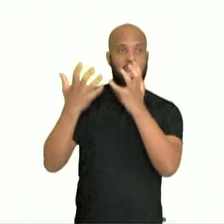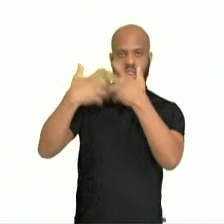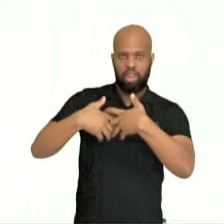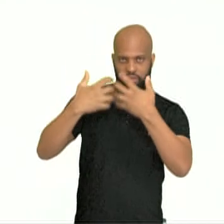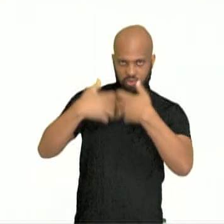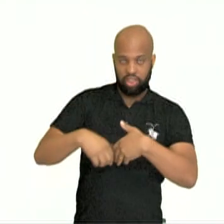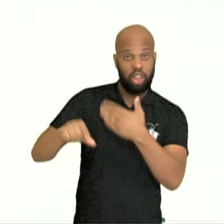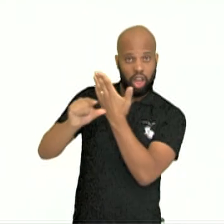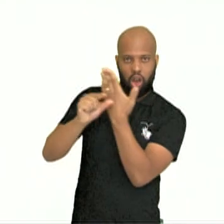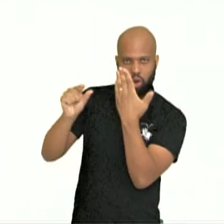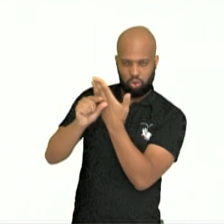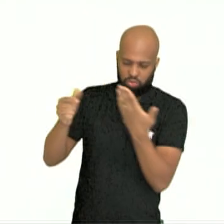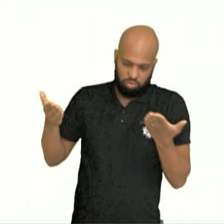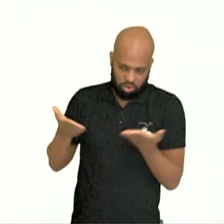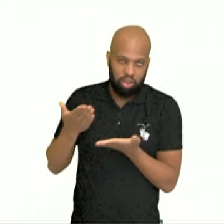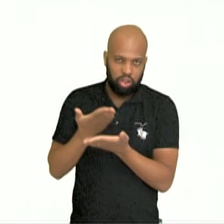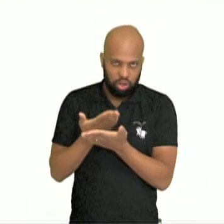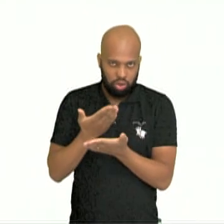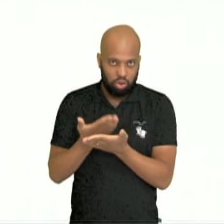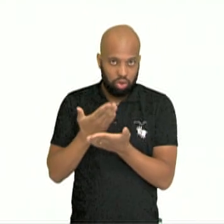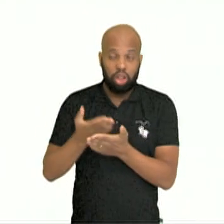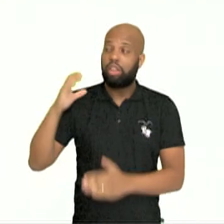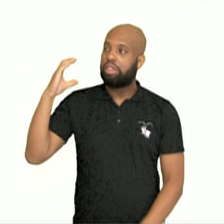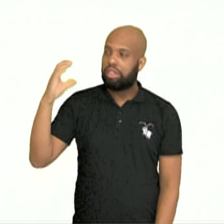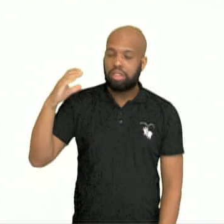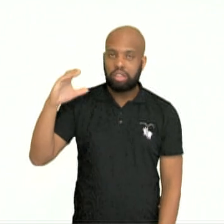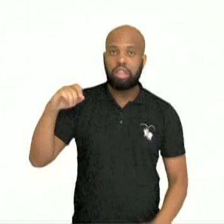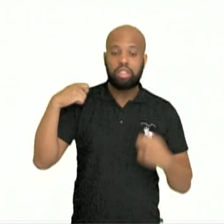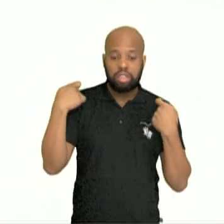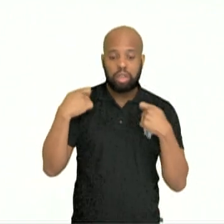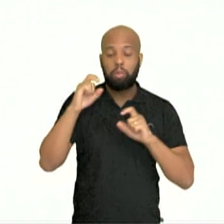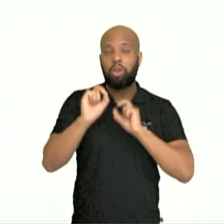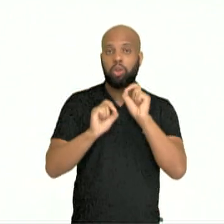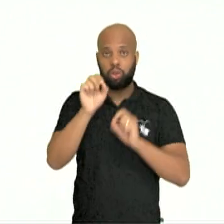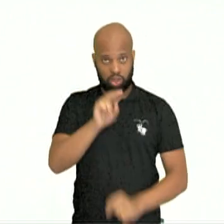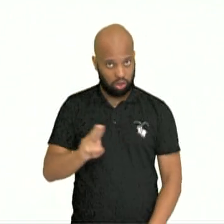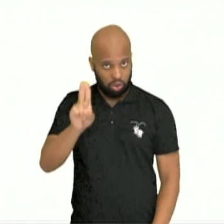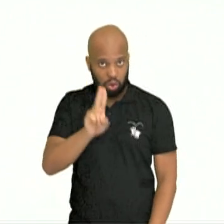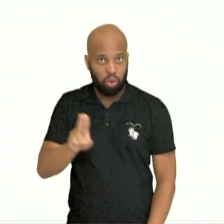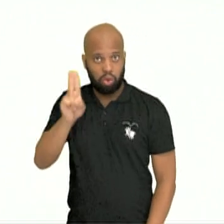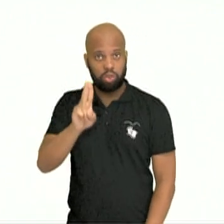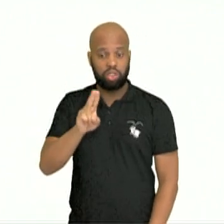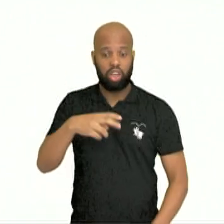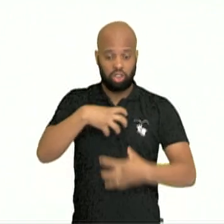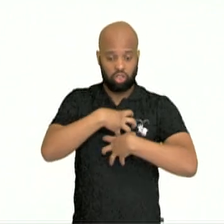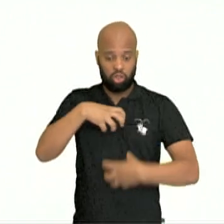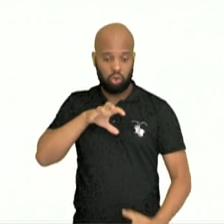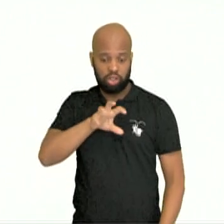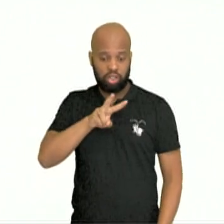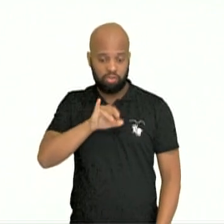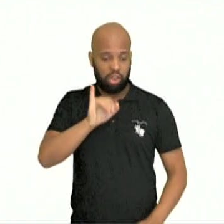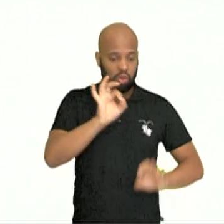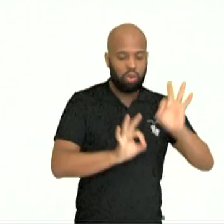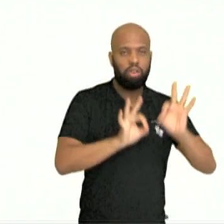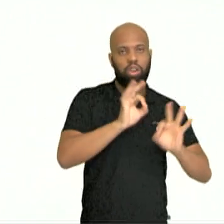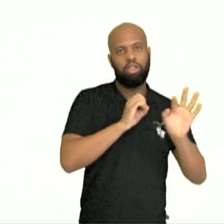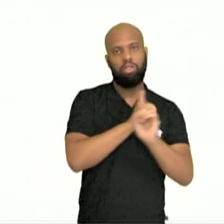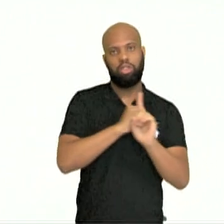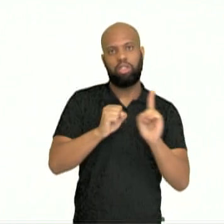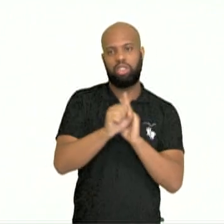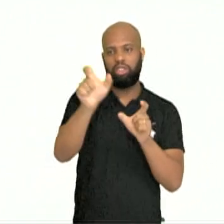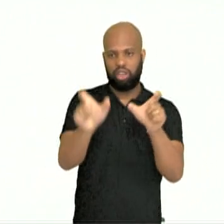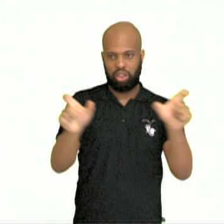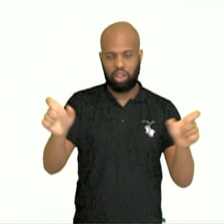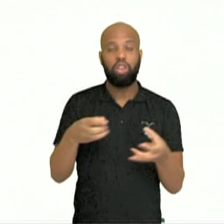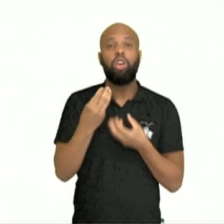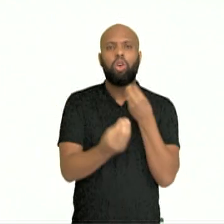Reflita. Para Comte, a ciência deveria ser utilizada para organizar a ordem social.